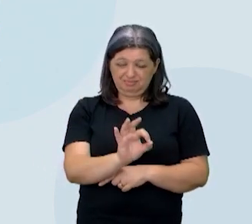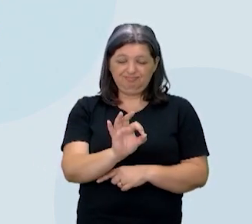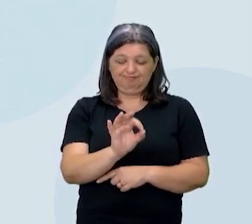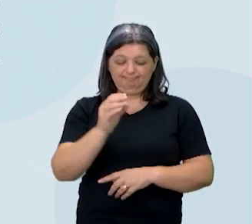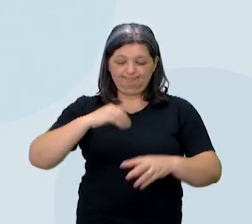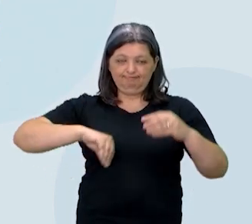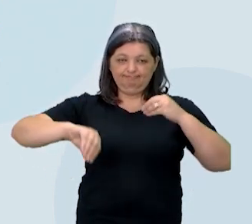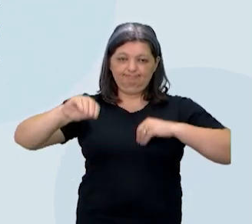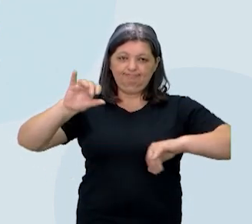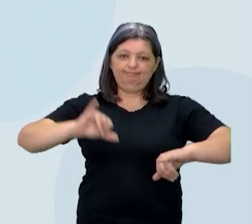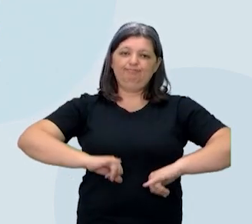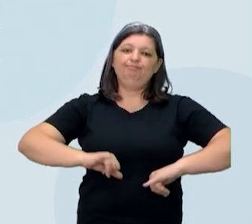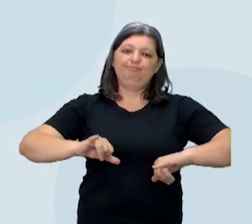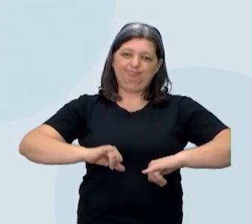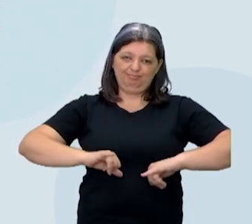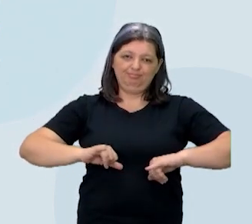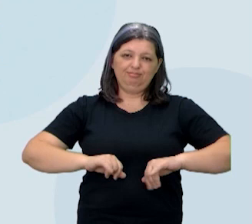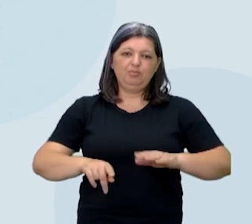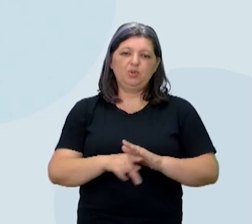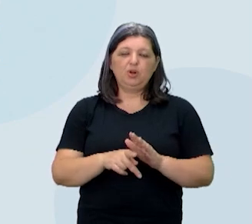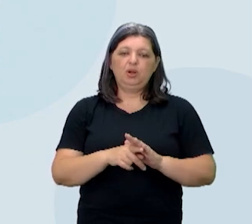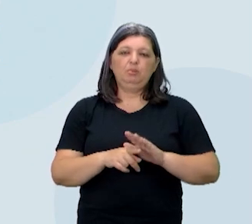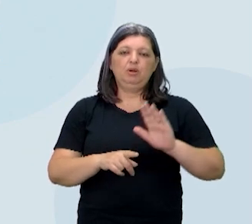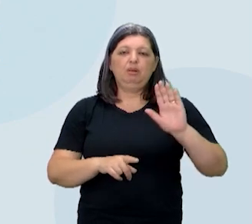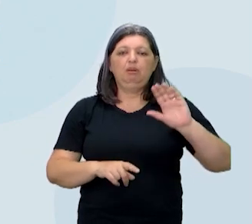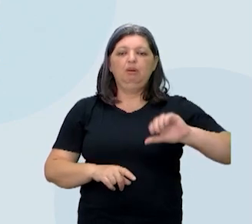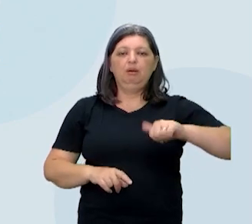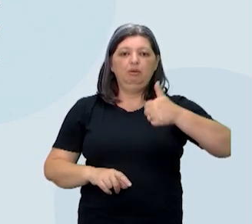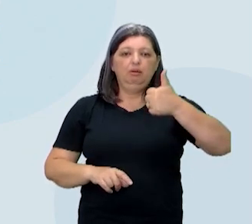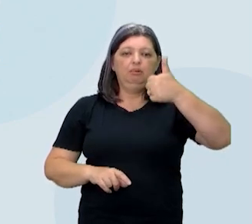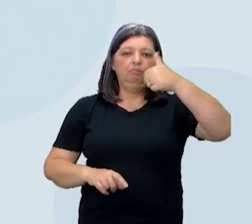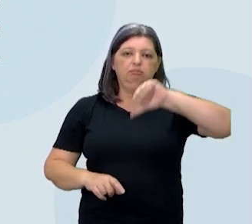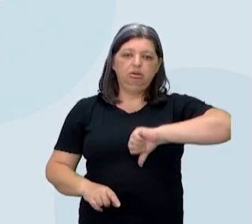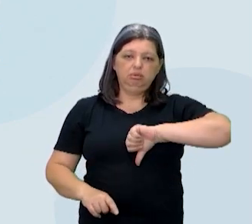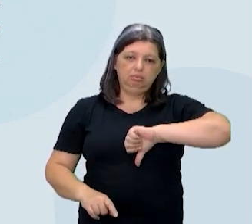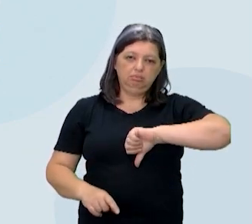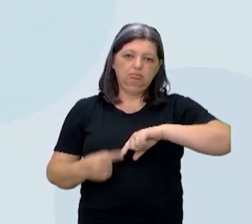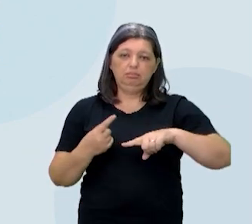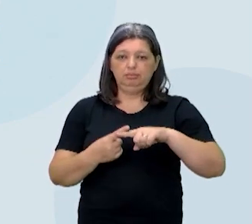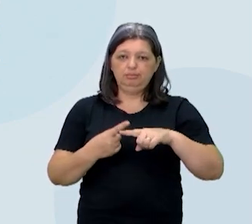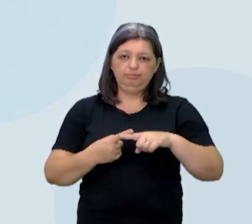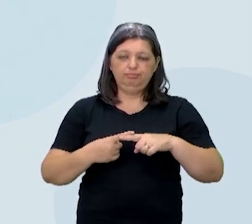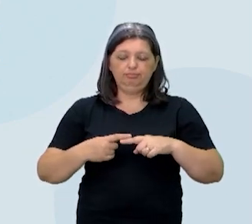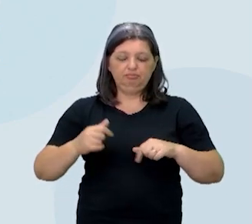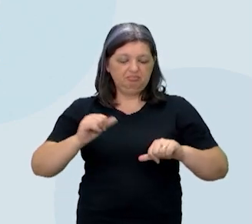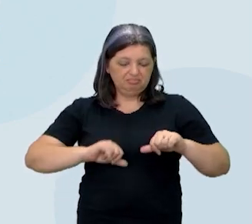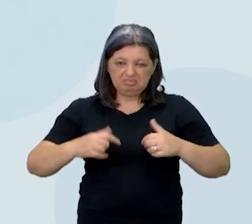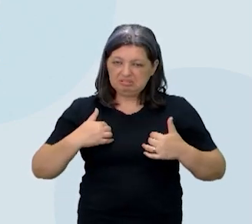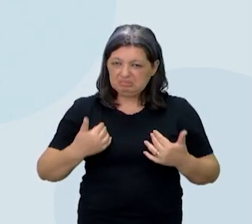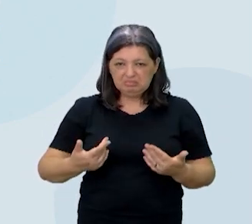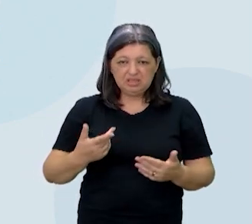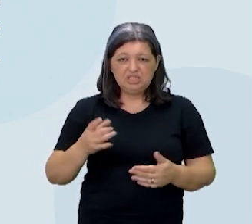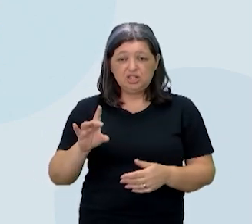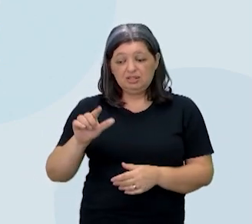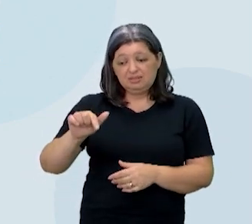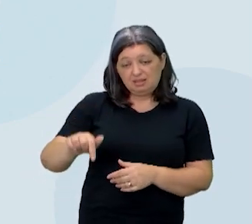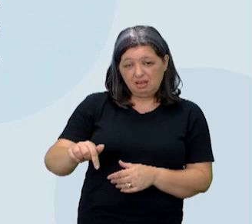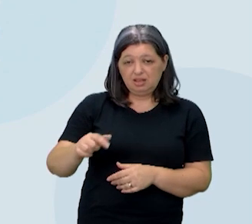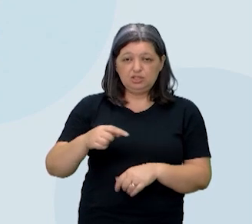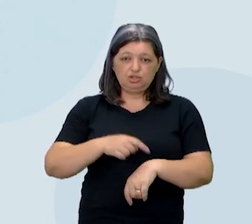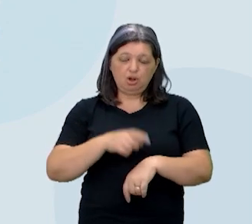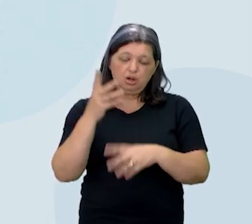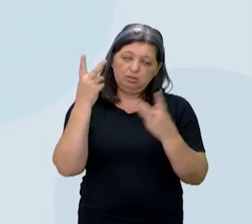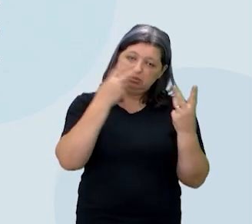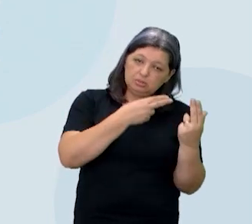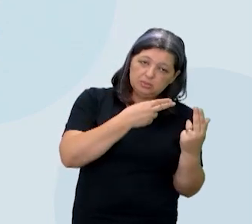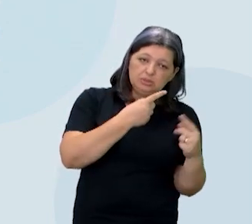sofrem de depressão por baixa autoestima, insatisfação com sua aparência e por dormir 7 horas ou menos por